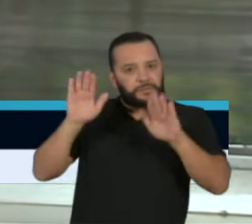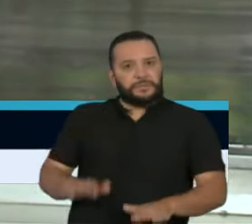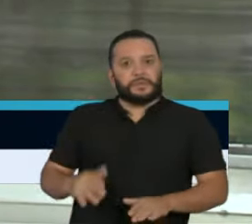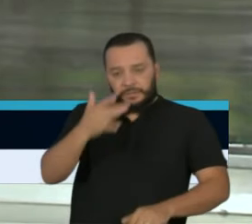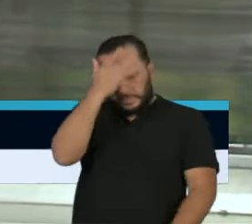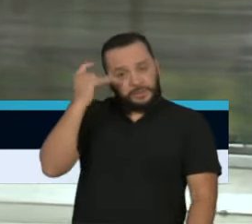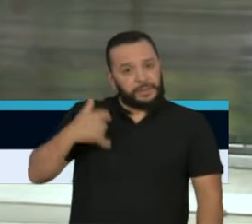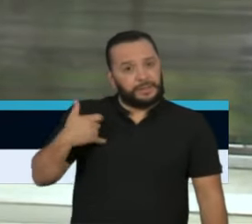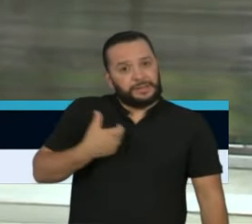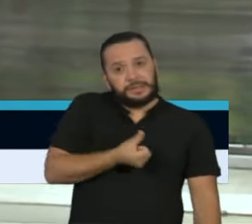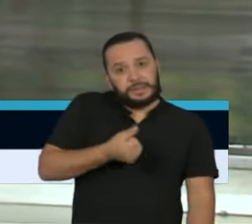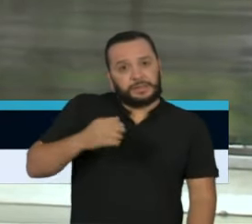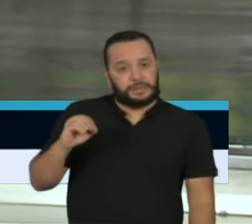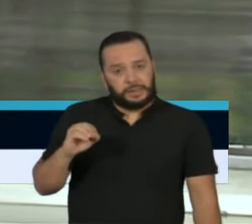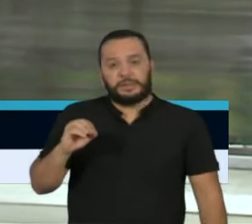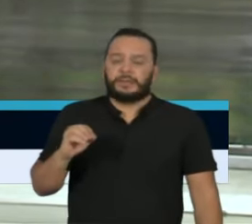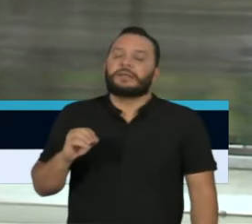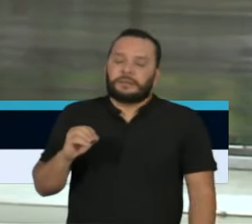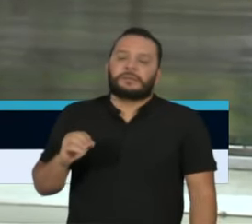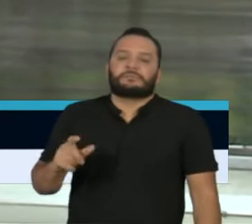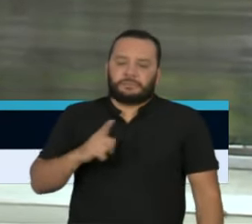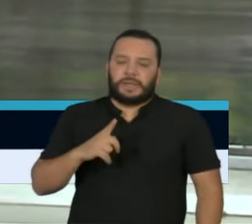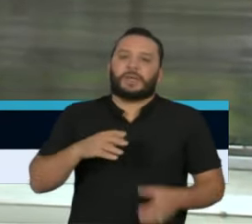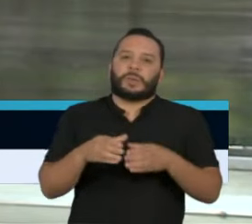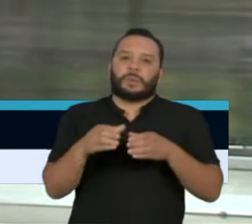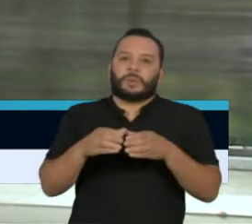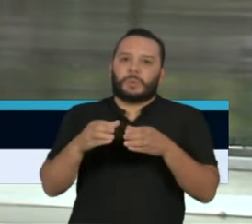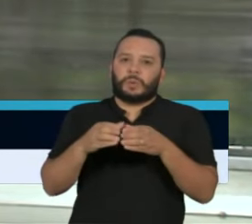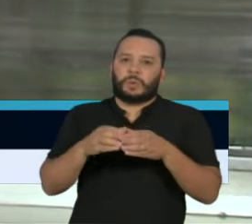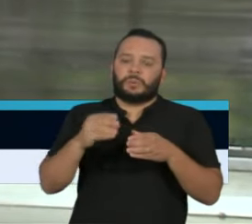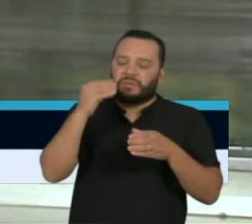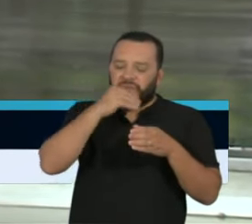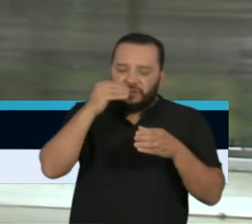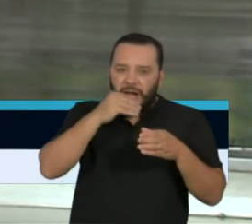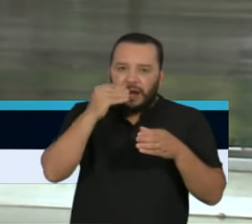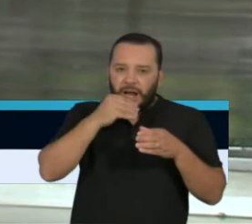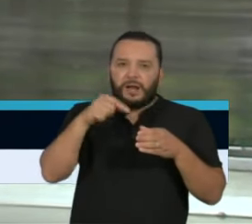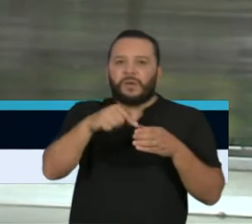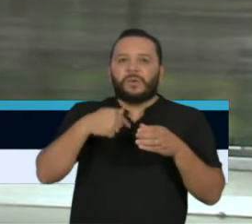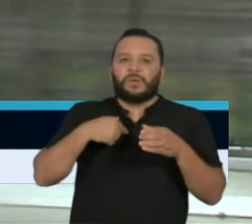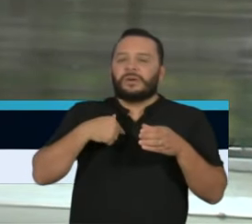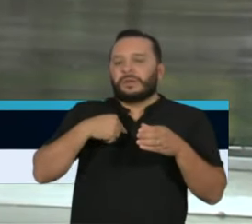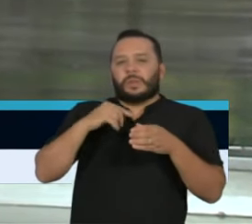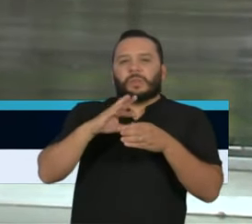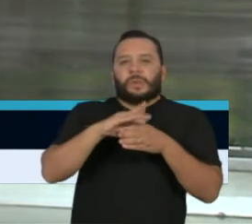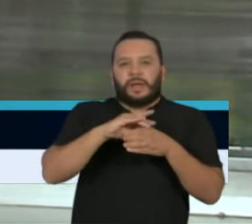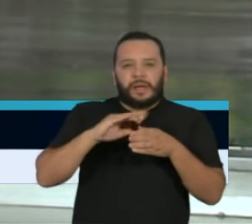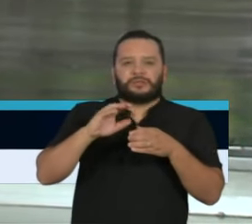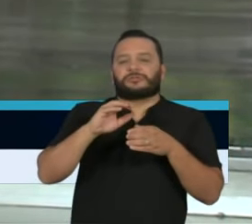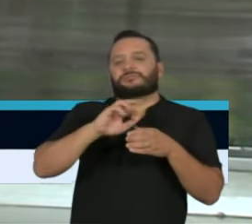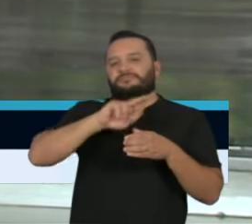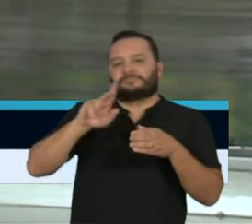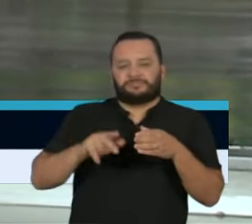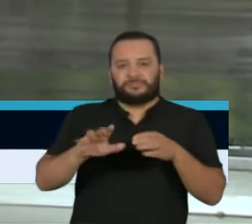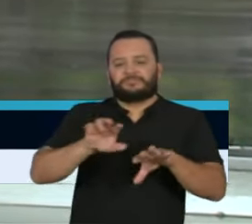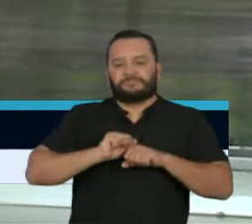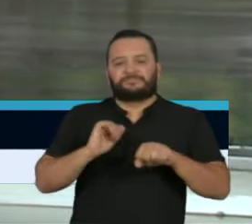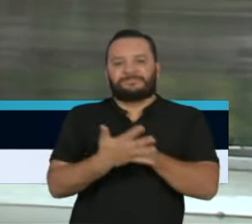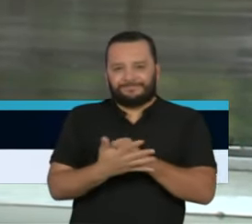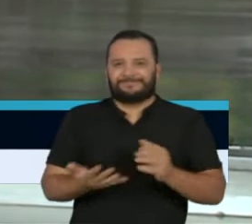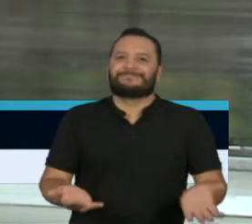mais de 60 anos representam o maior grupo de risco para o Covid-19. As pessoas com